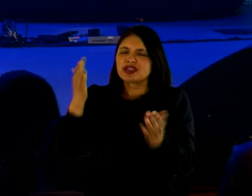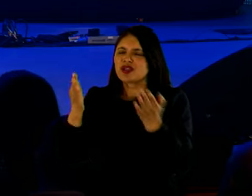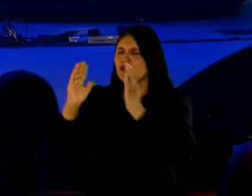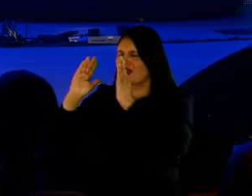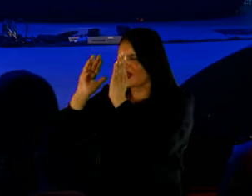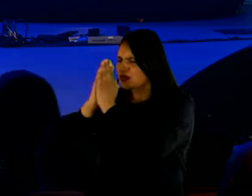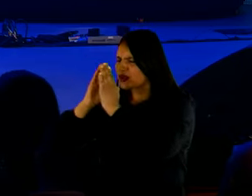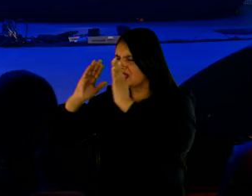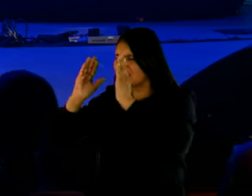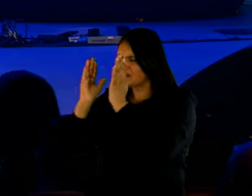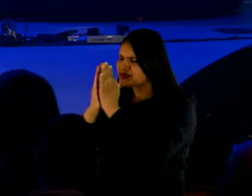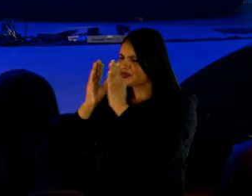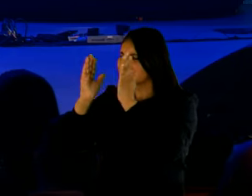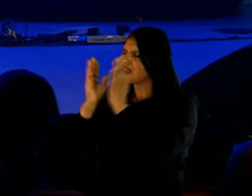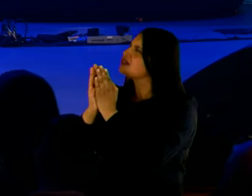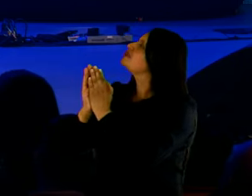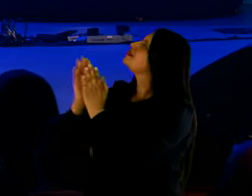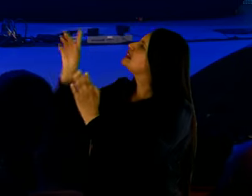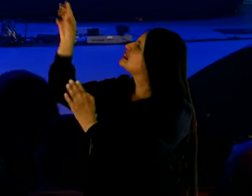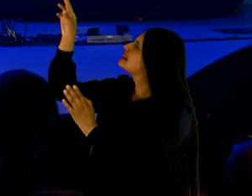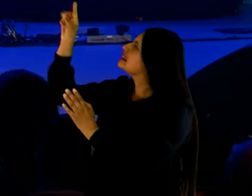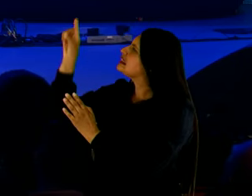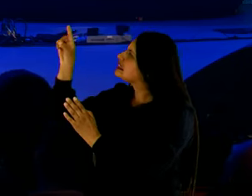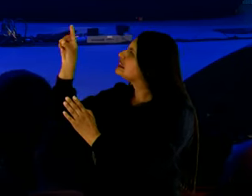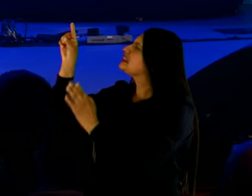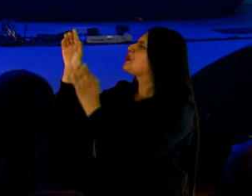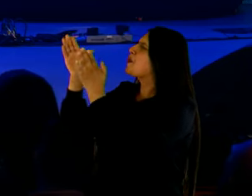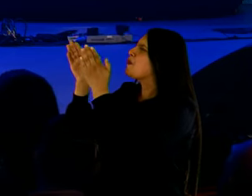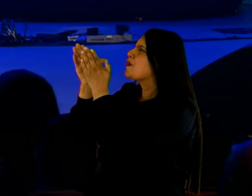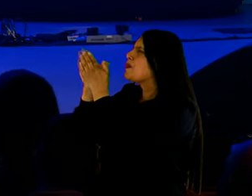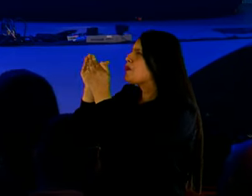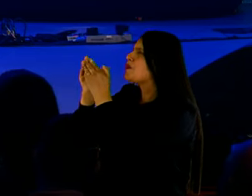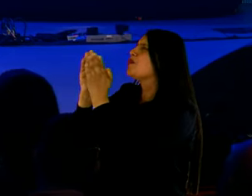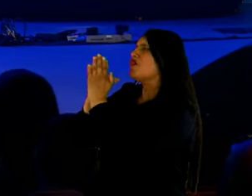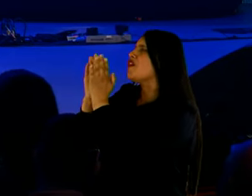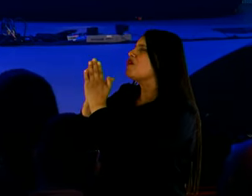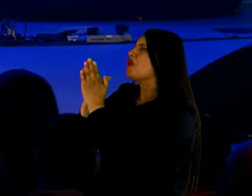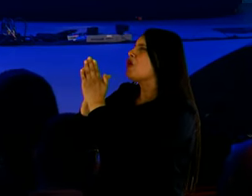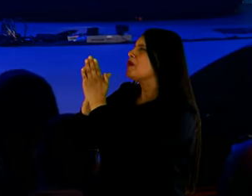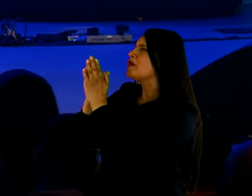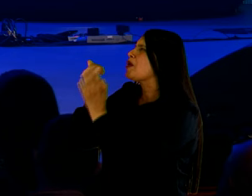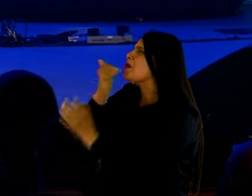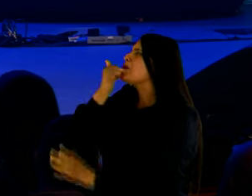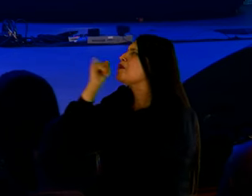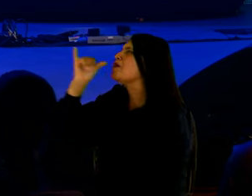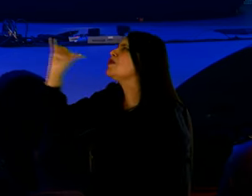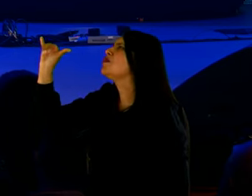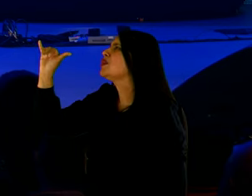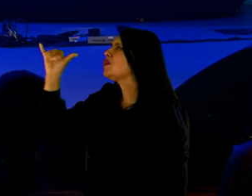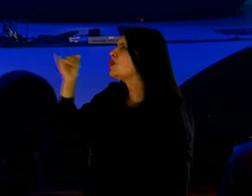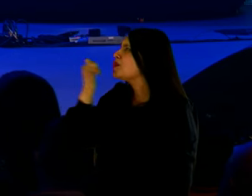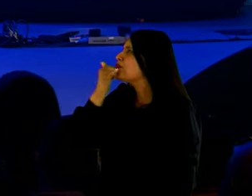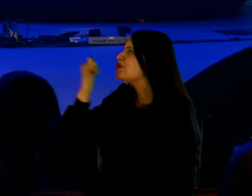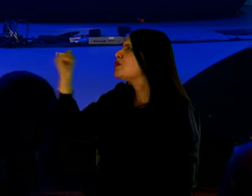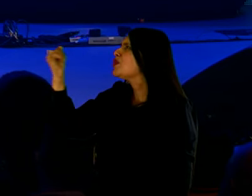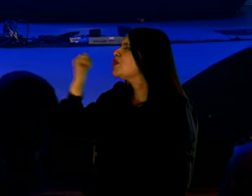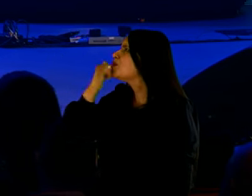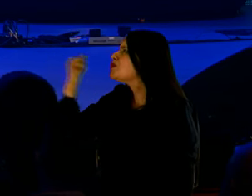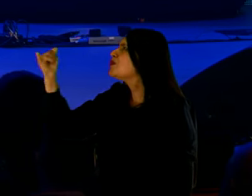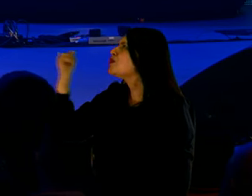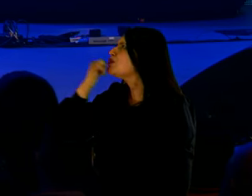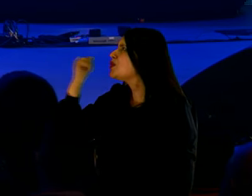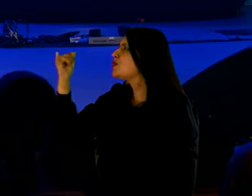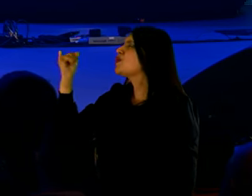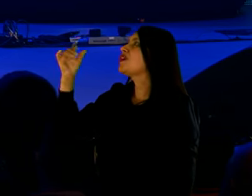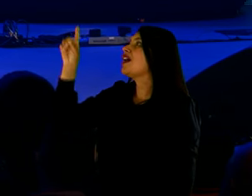é necessário muitas vezes a gente entrar lá dentro do nosso quarto, fechar a porta e falar profundamente